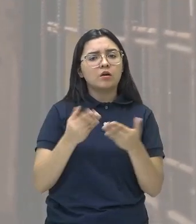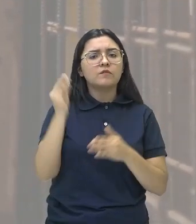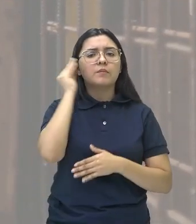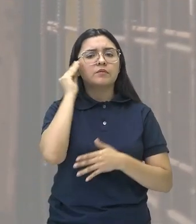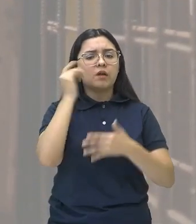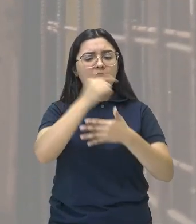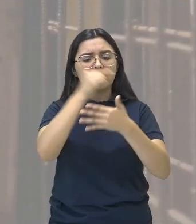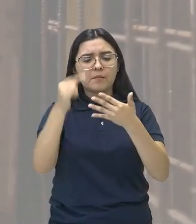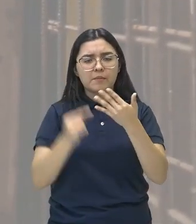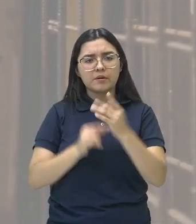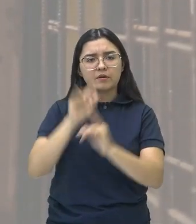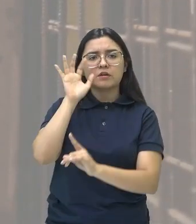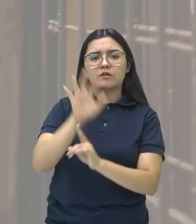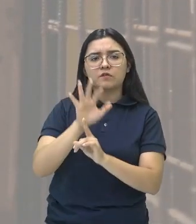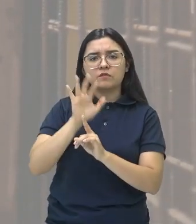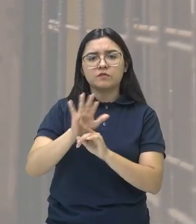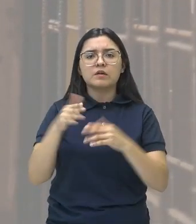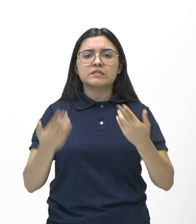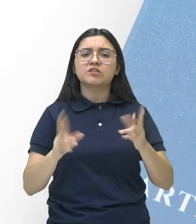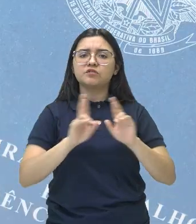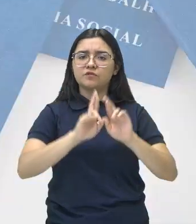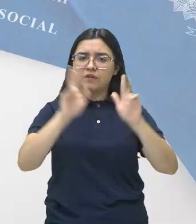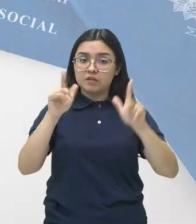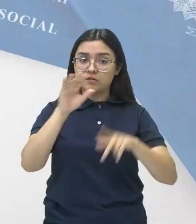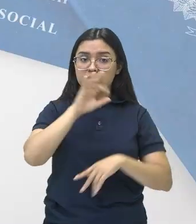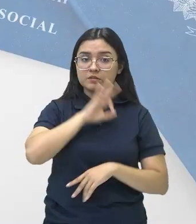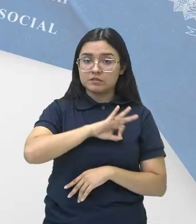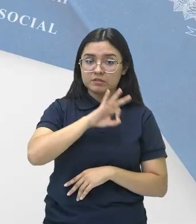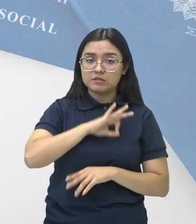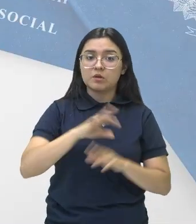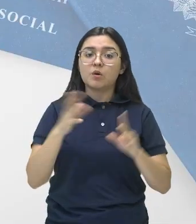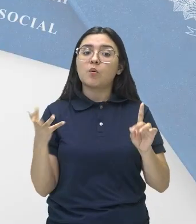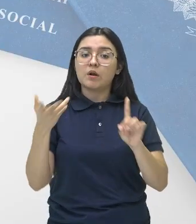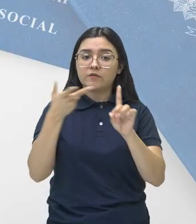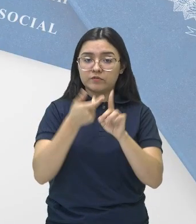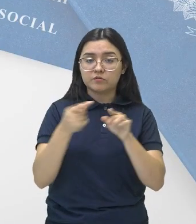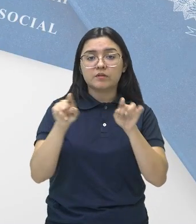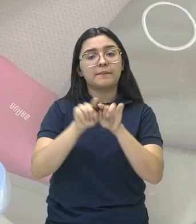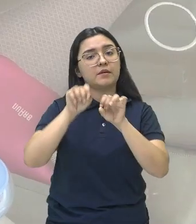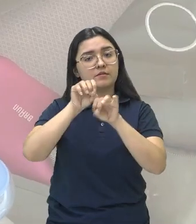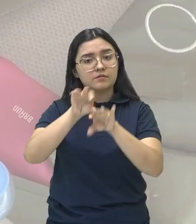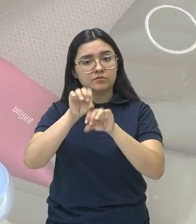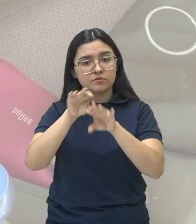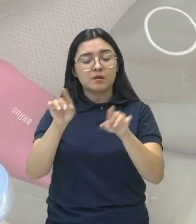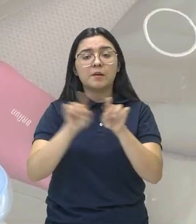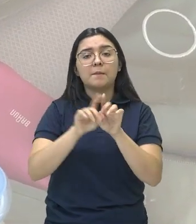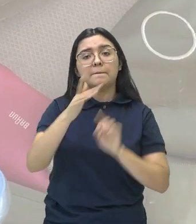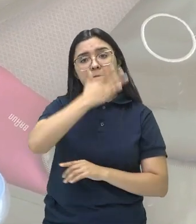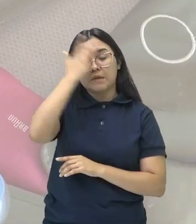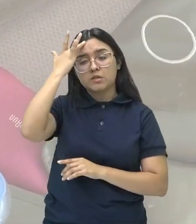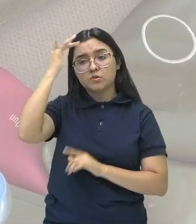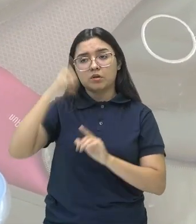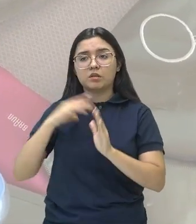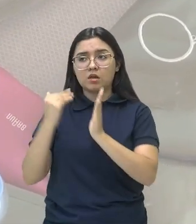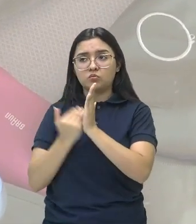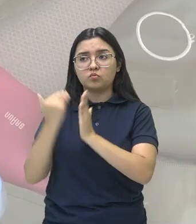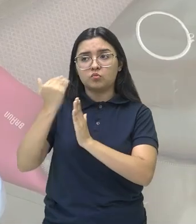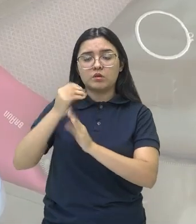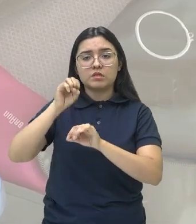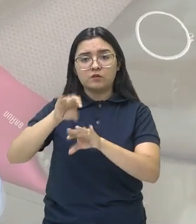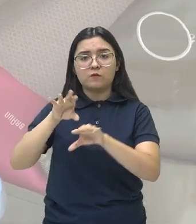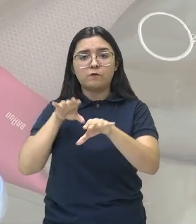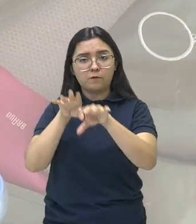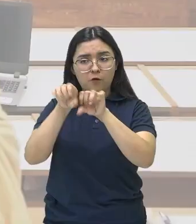que influenciam essas diferenças salariais. Qualificação e educação. Pessoas com maior nível de educação ou